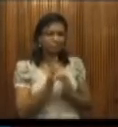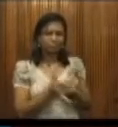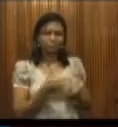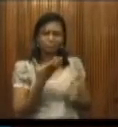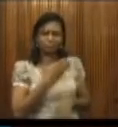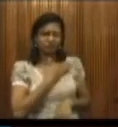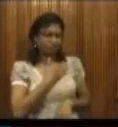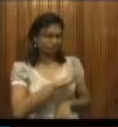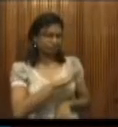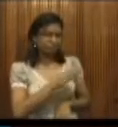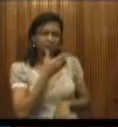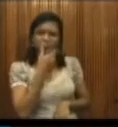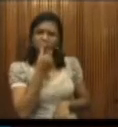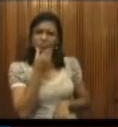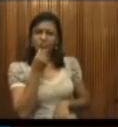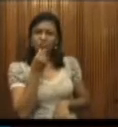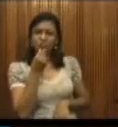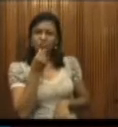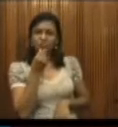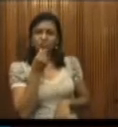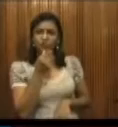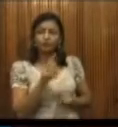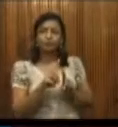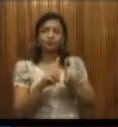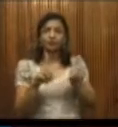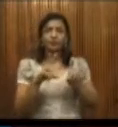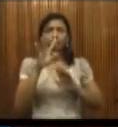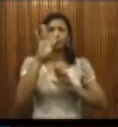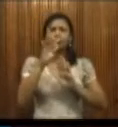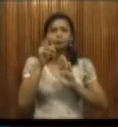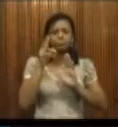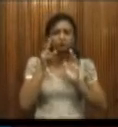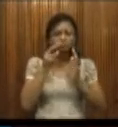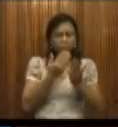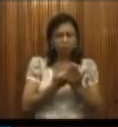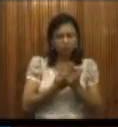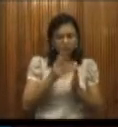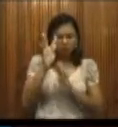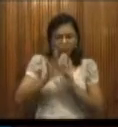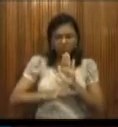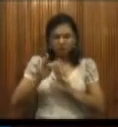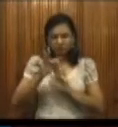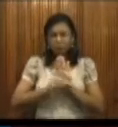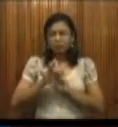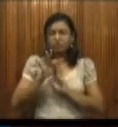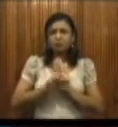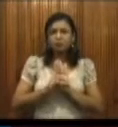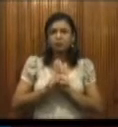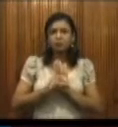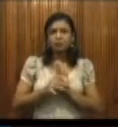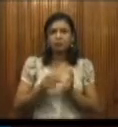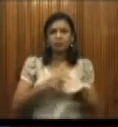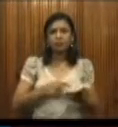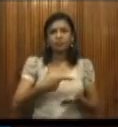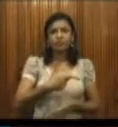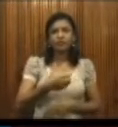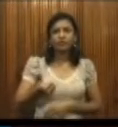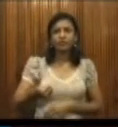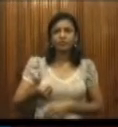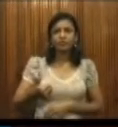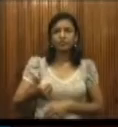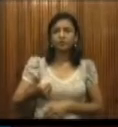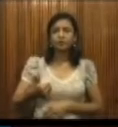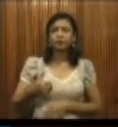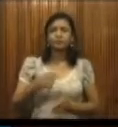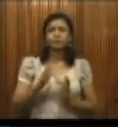essa dificuldade. Mas aí, olhando para o texto, sabe o que eu percebi? Observe o texto um pouquinho a mais, o versículo 21.